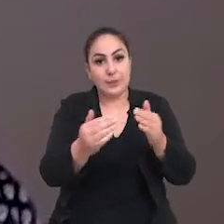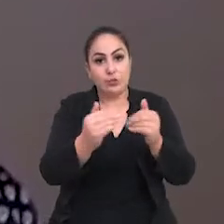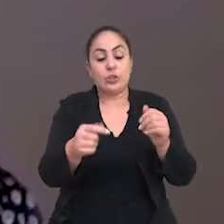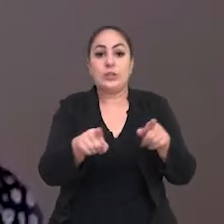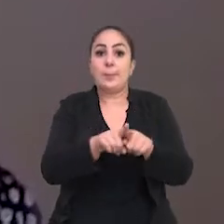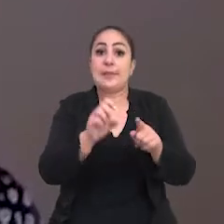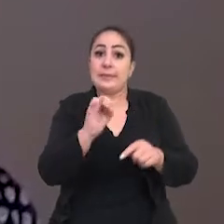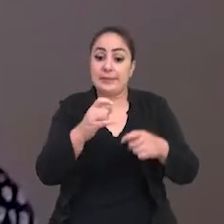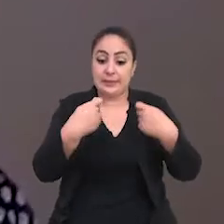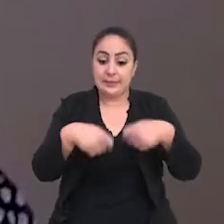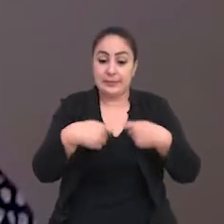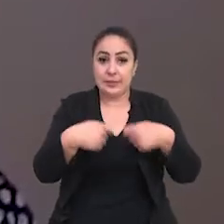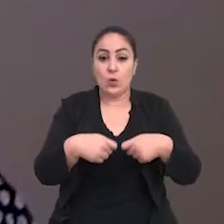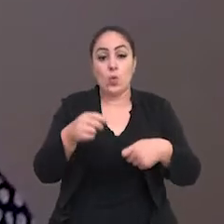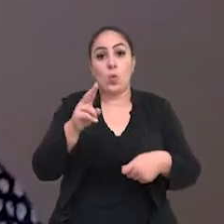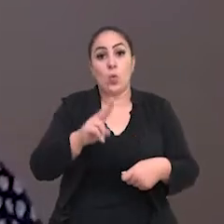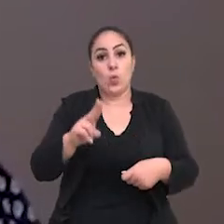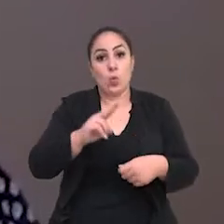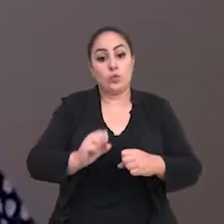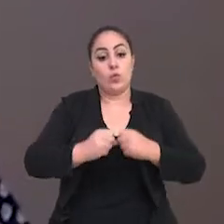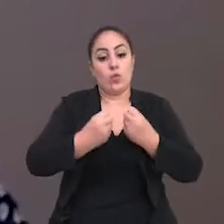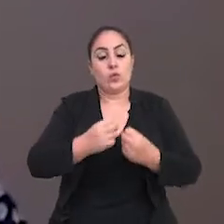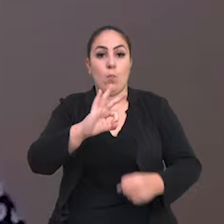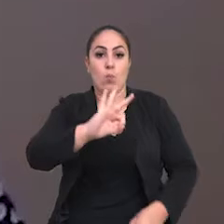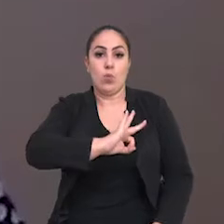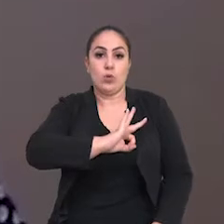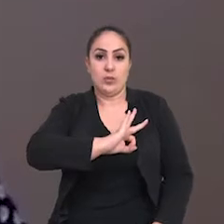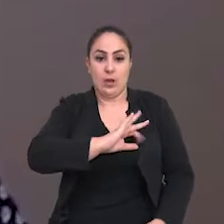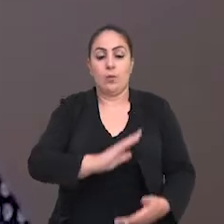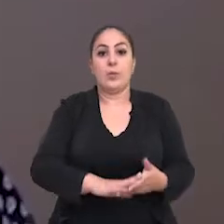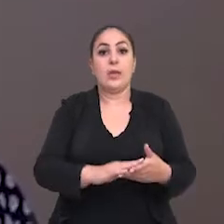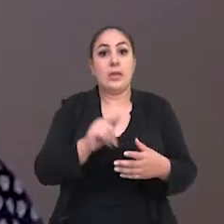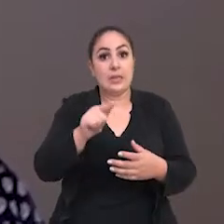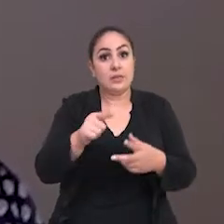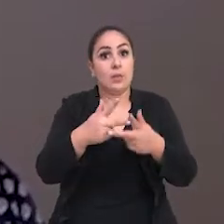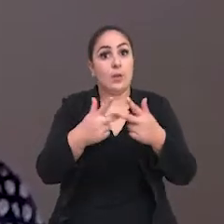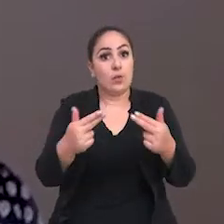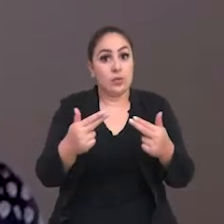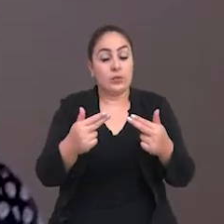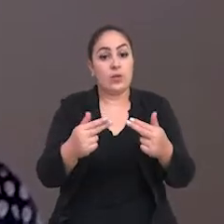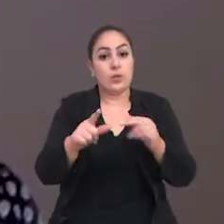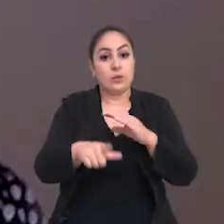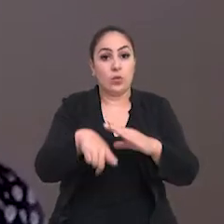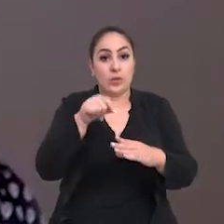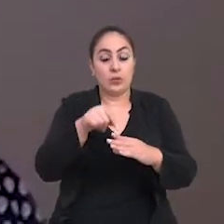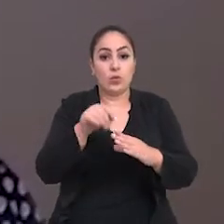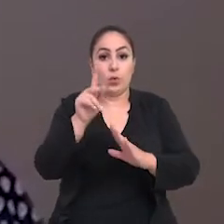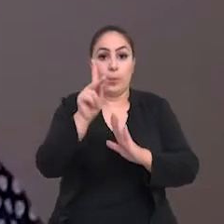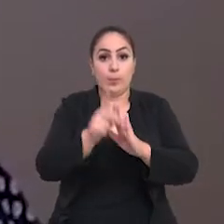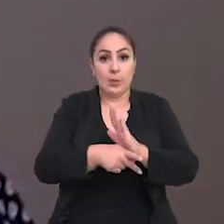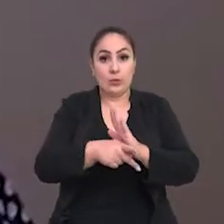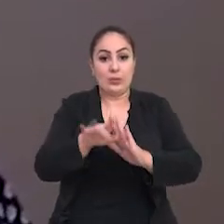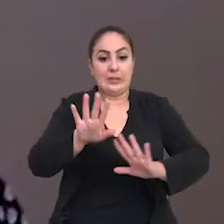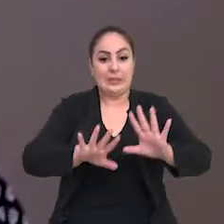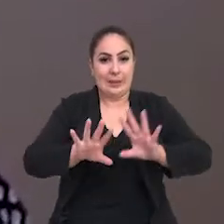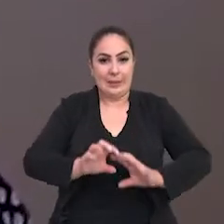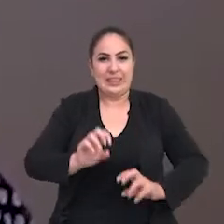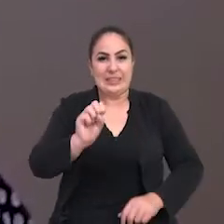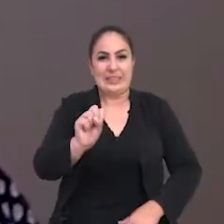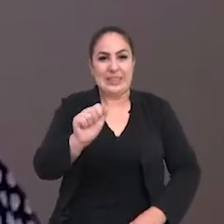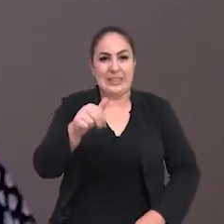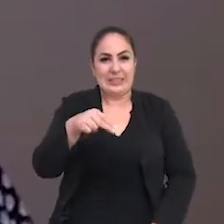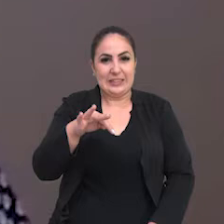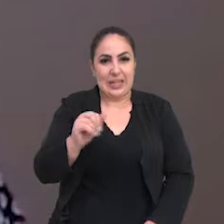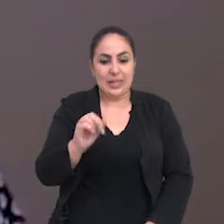inclusive, solicitar, se for necessário, o uso de força policial. Essa é uma medida que foi determinada no plano